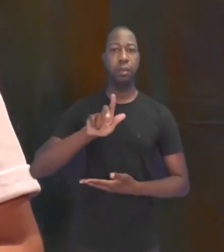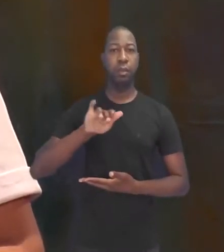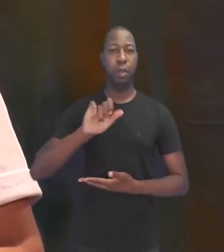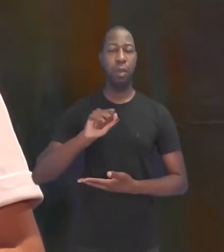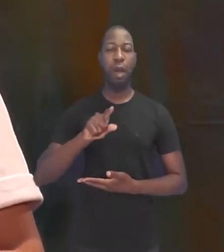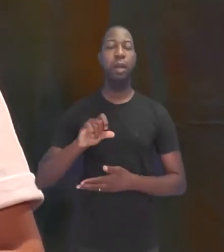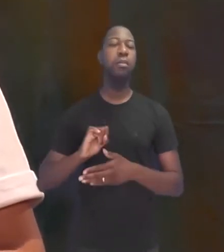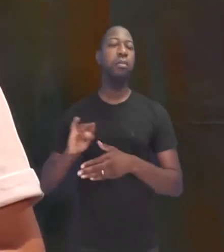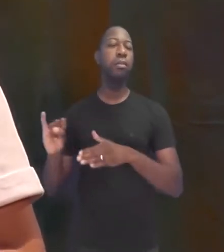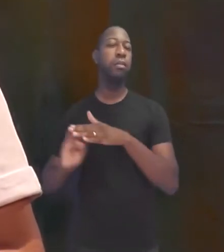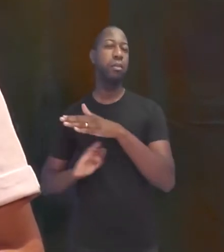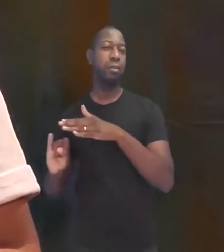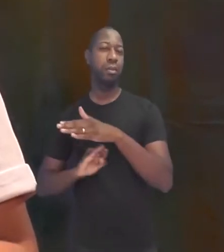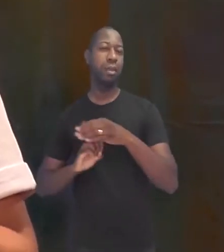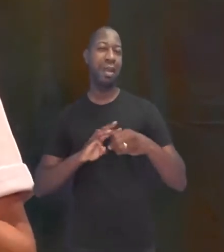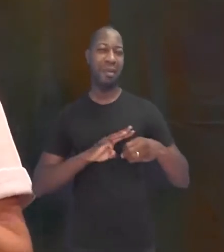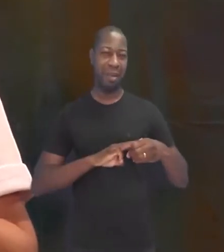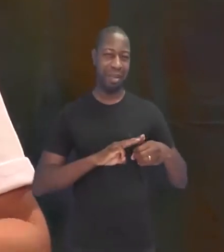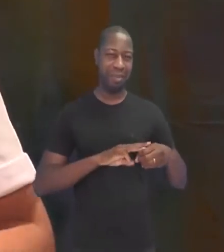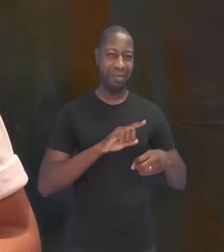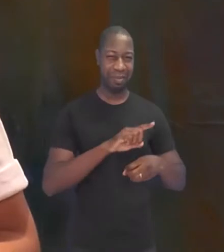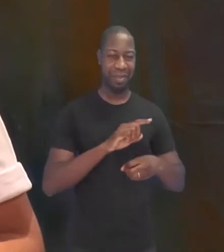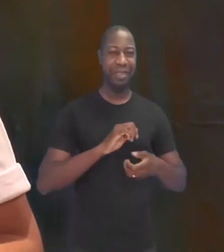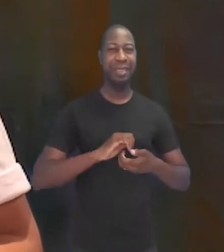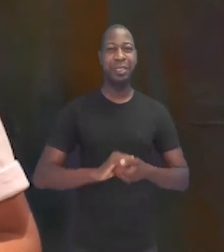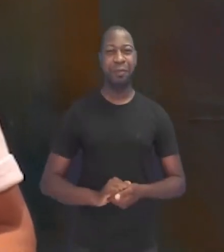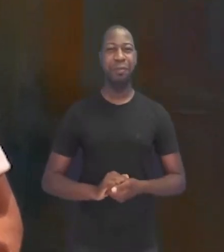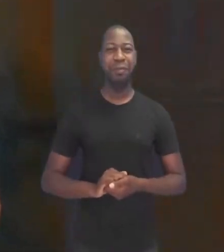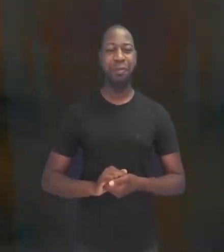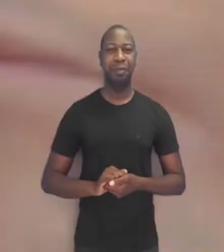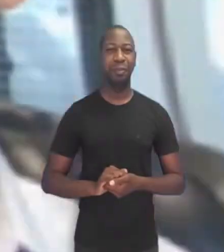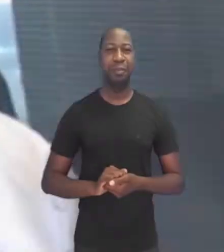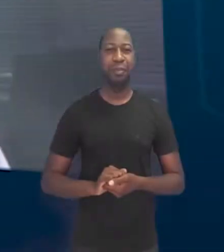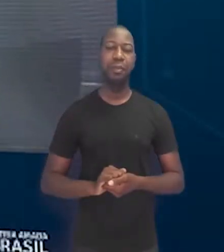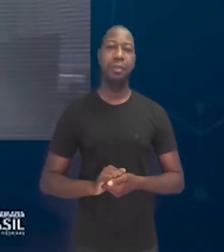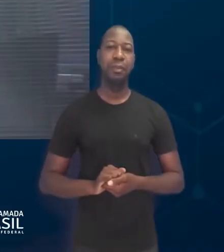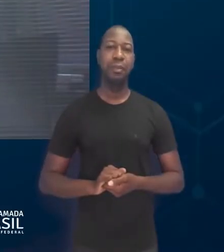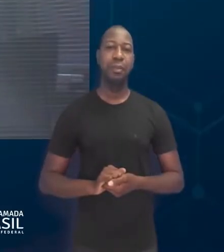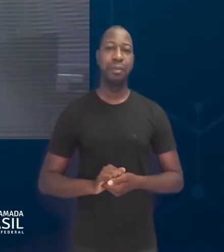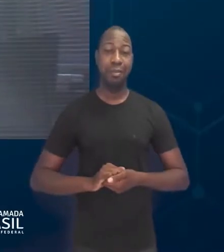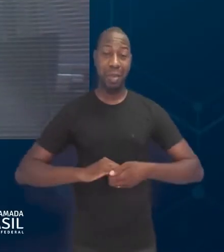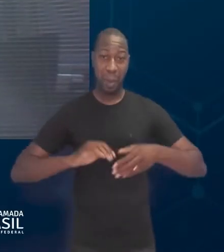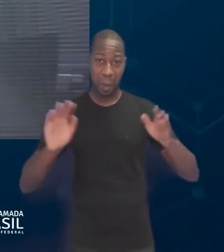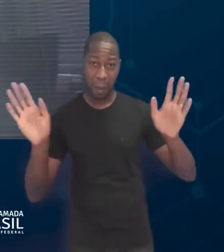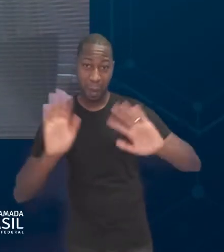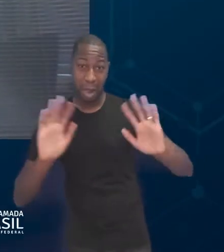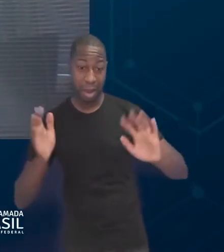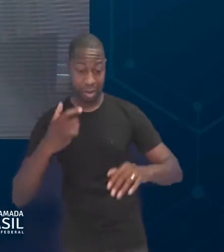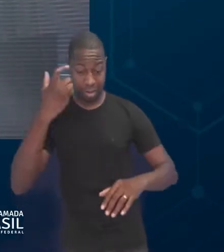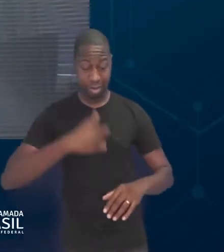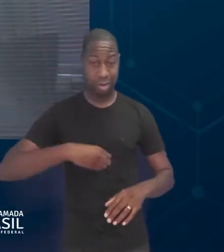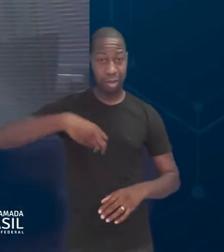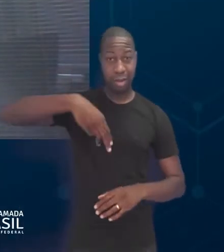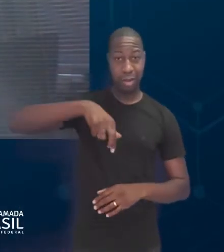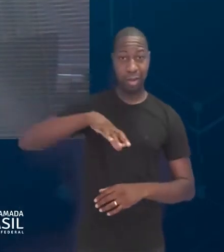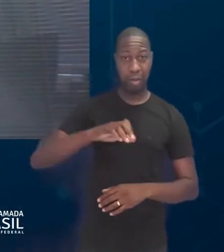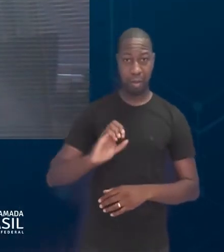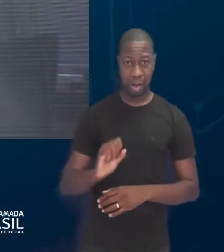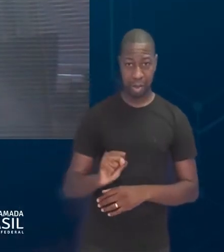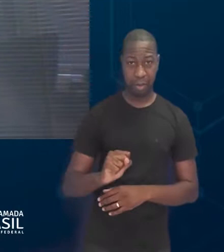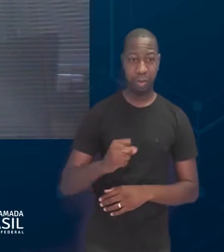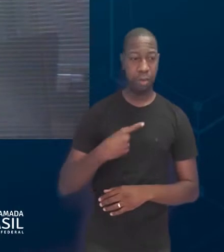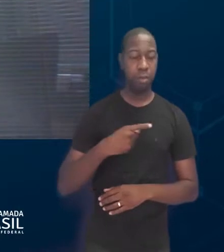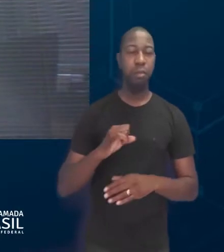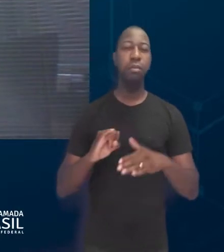da Volkswagen Caminhões e Ônibus, patrocinador do evento. Olá, sou Marcos Saltini, diretor de